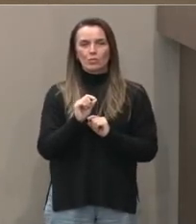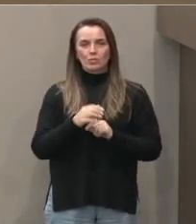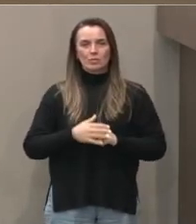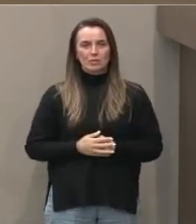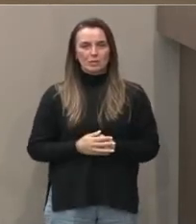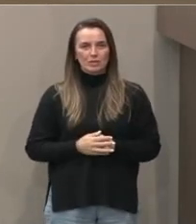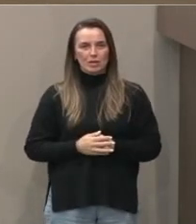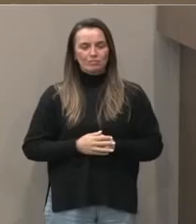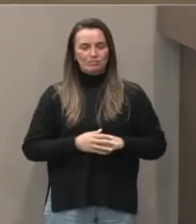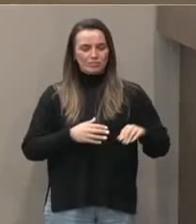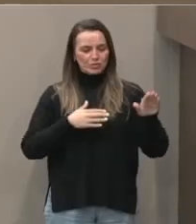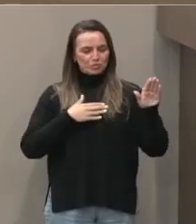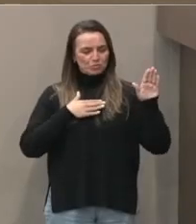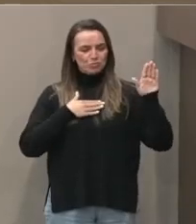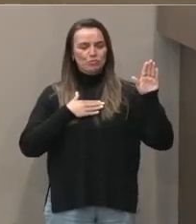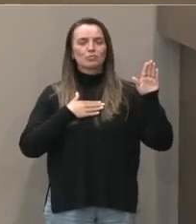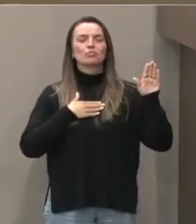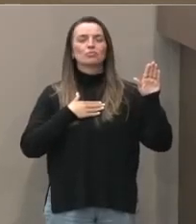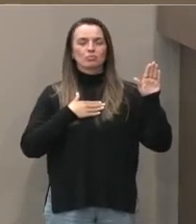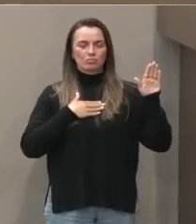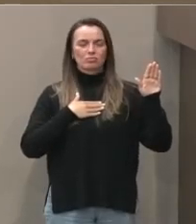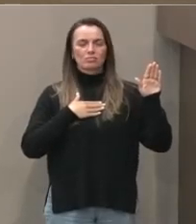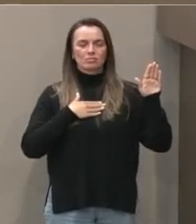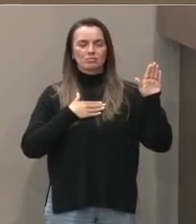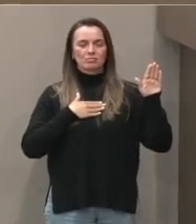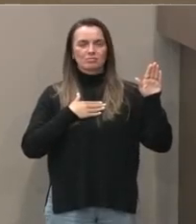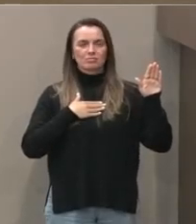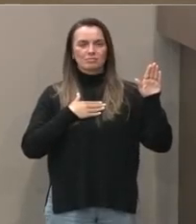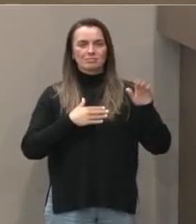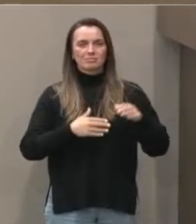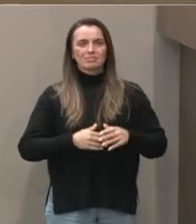seu juramento de Hipócrates,